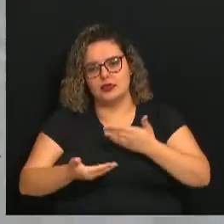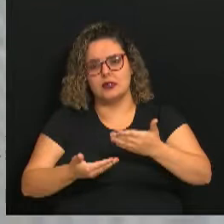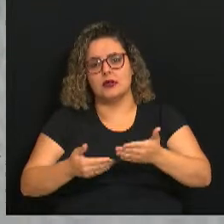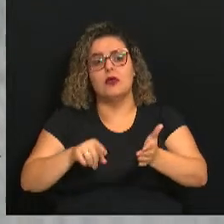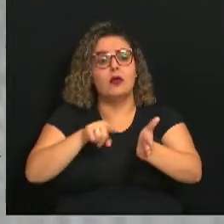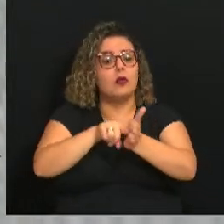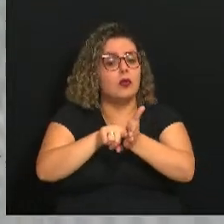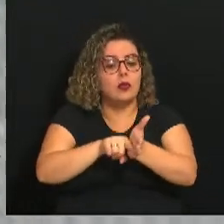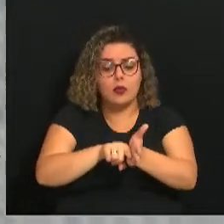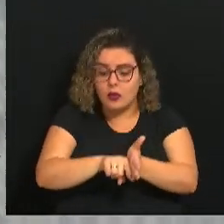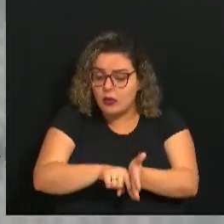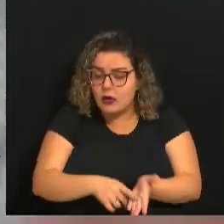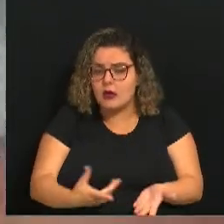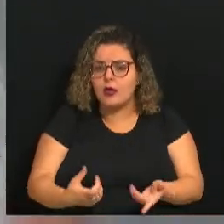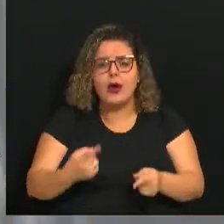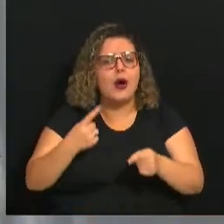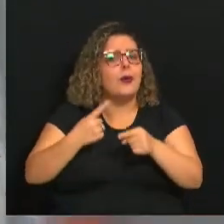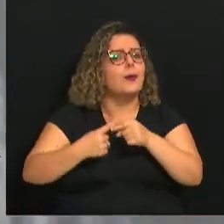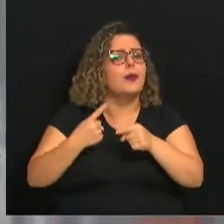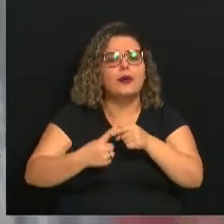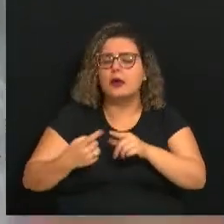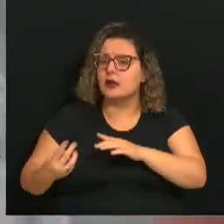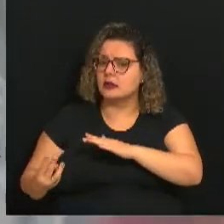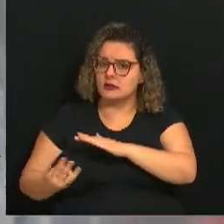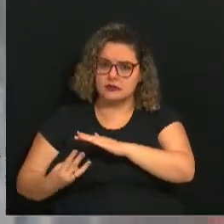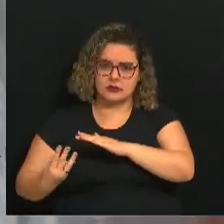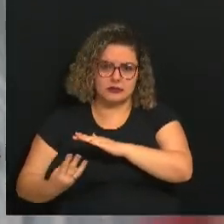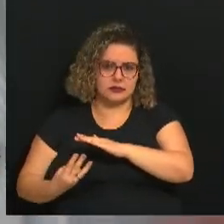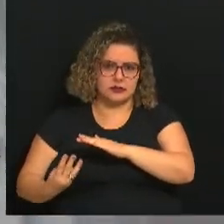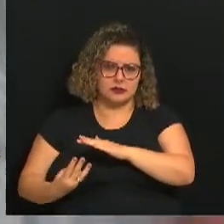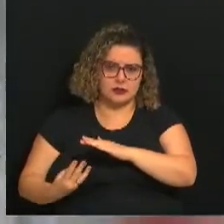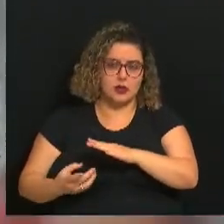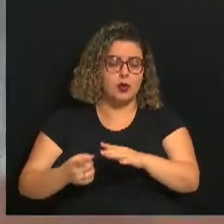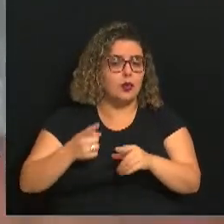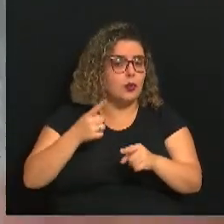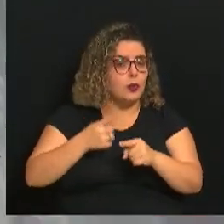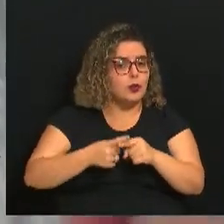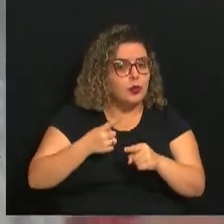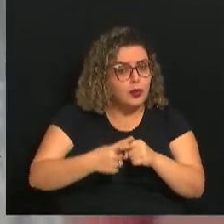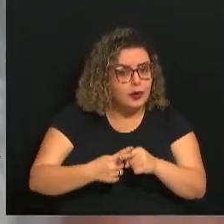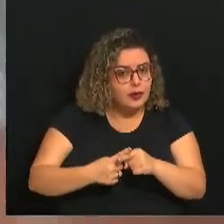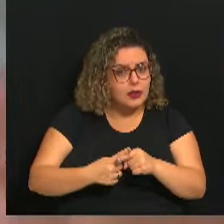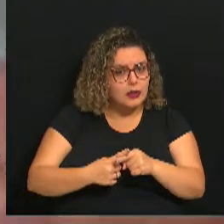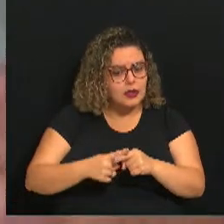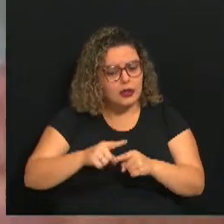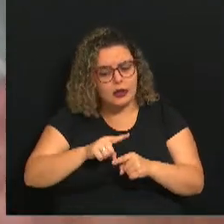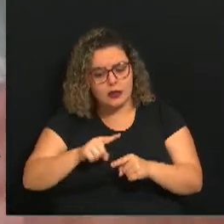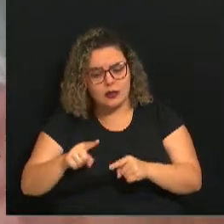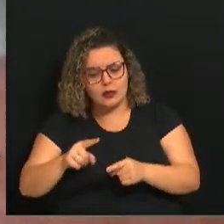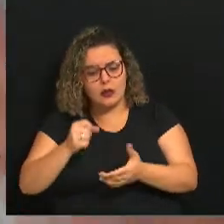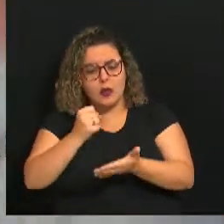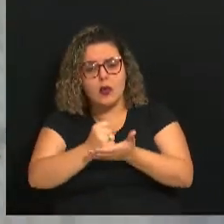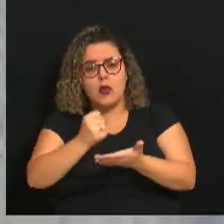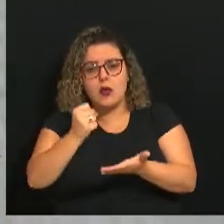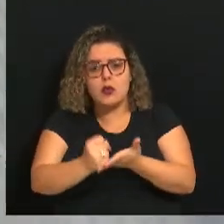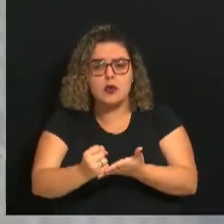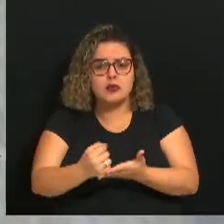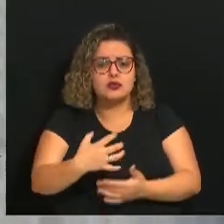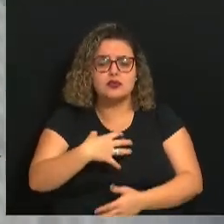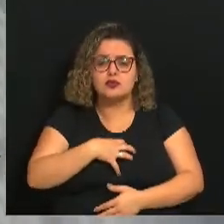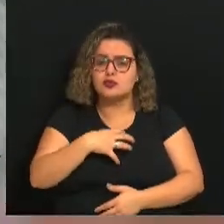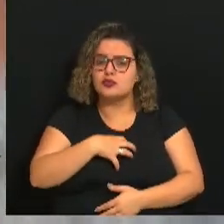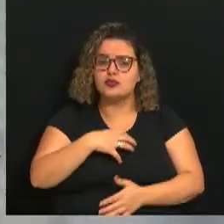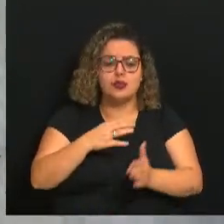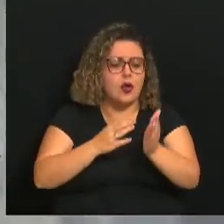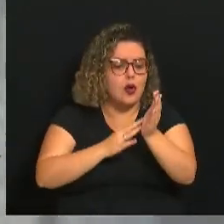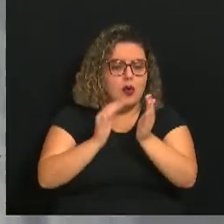porquê dessa terceirização e, em muitos casos, do porquê não serem contratados por